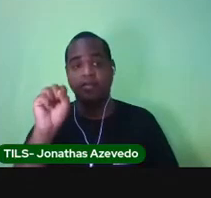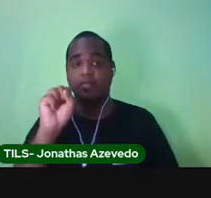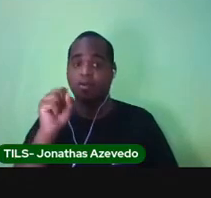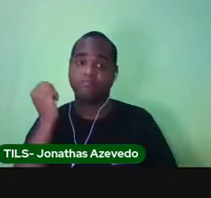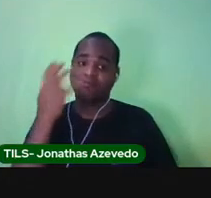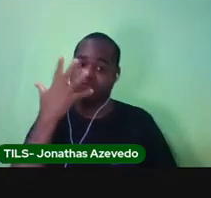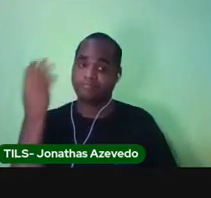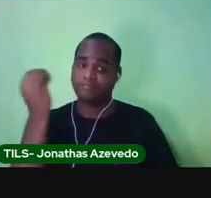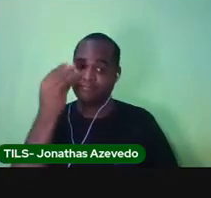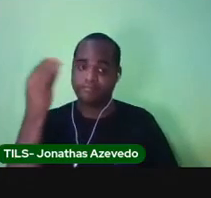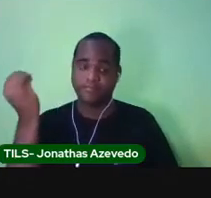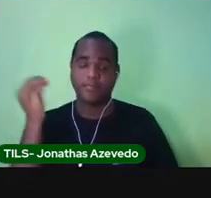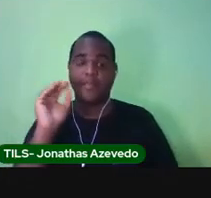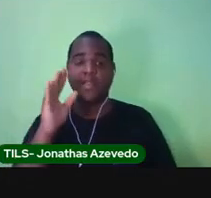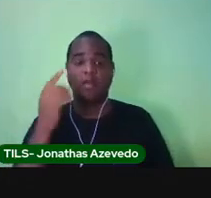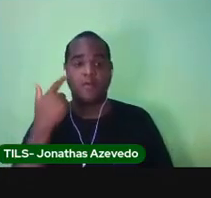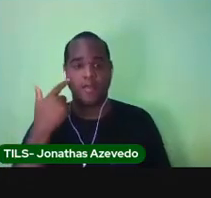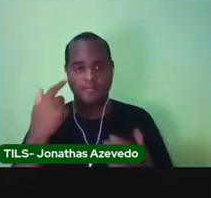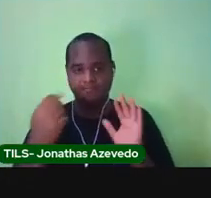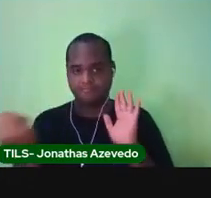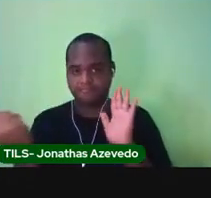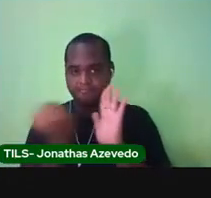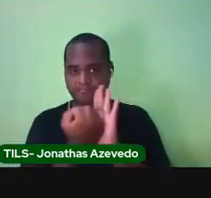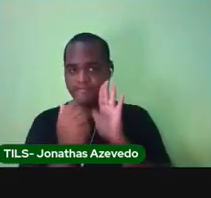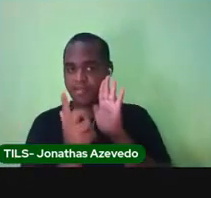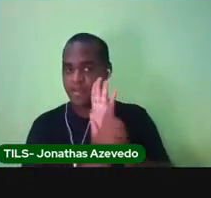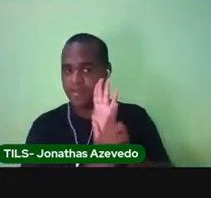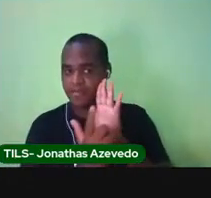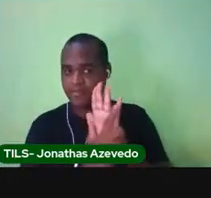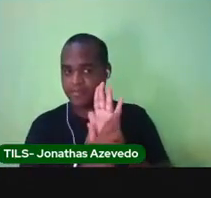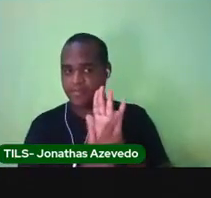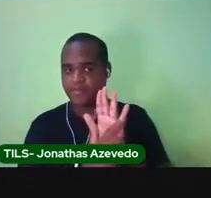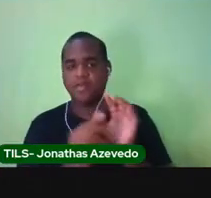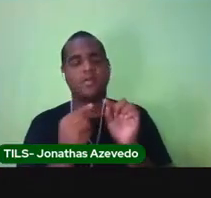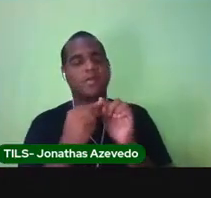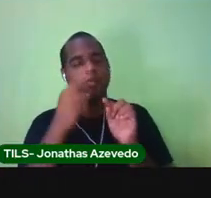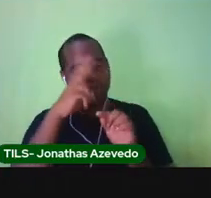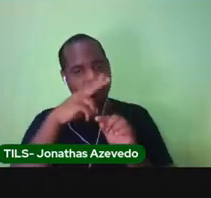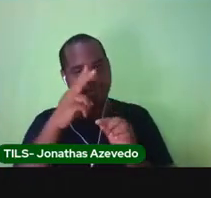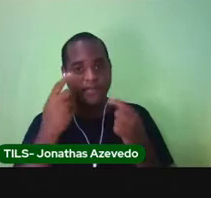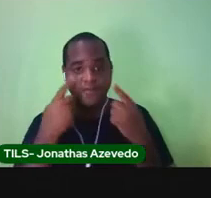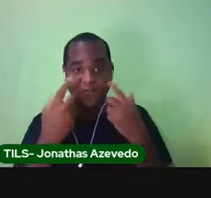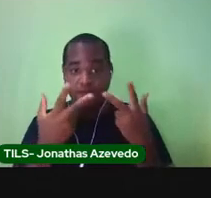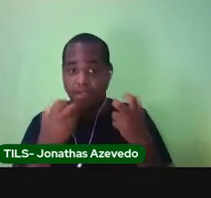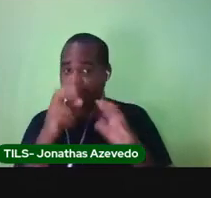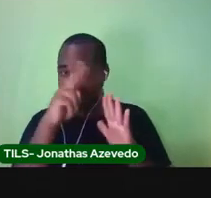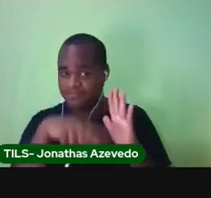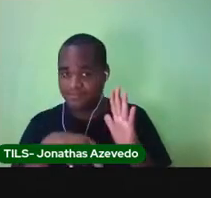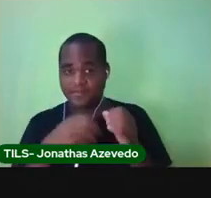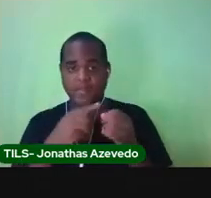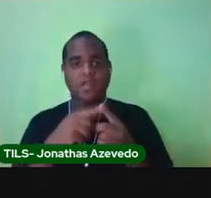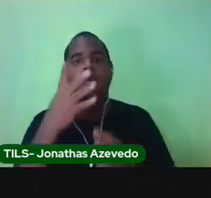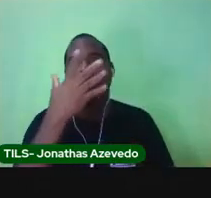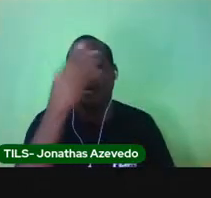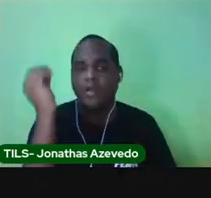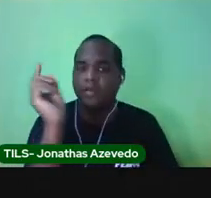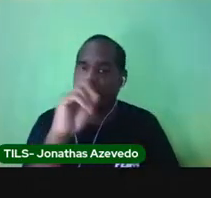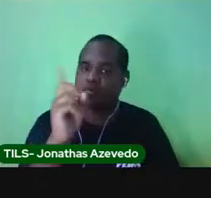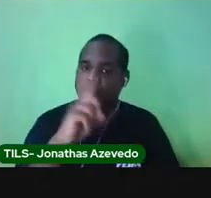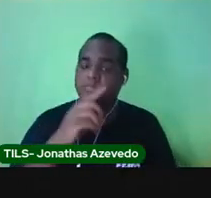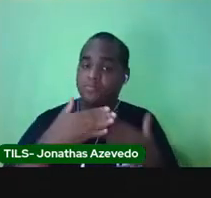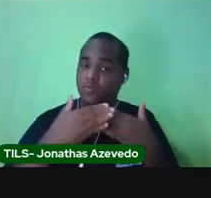esquecer. Então, esse bilhete serve para isso. Olha só, vamos ler? Não esqueça.